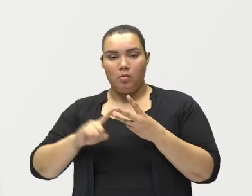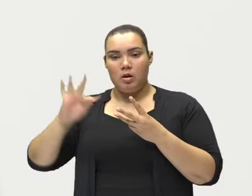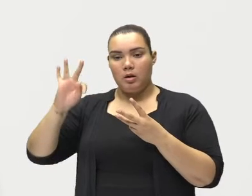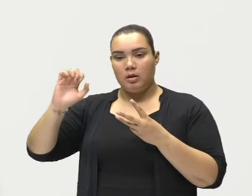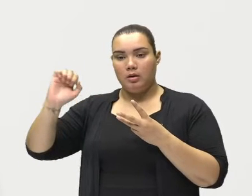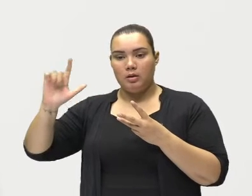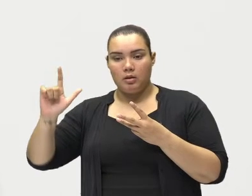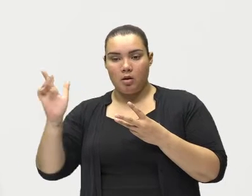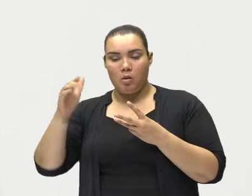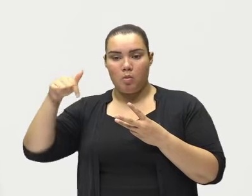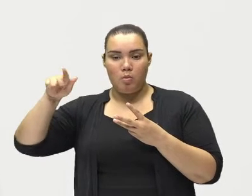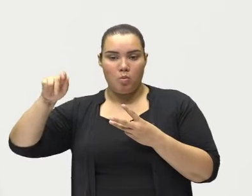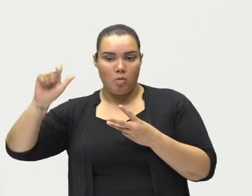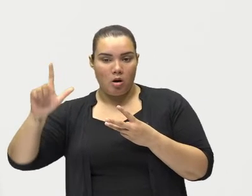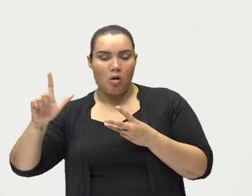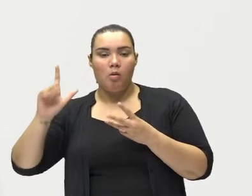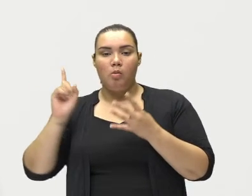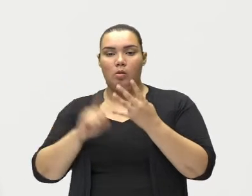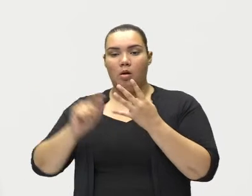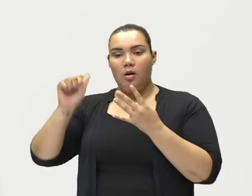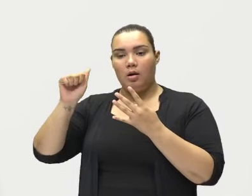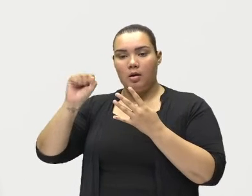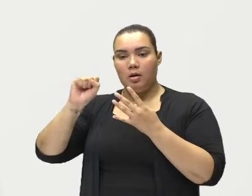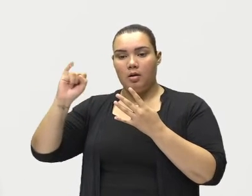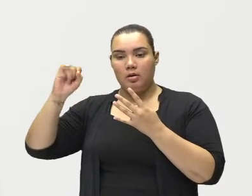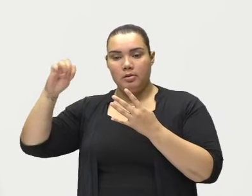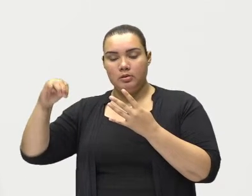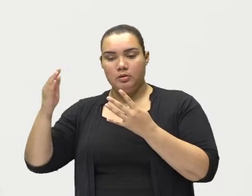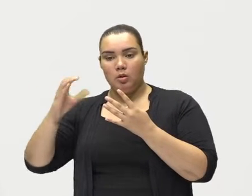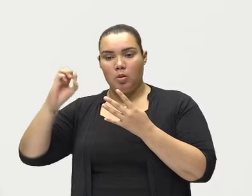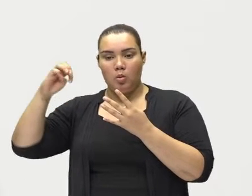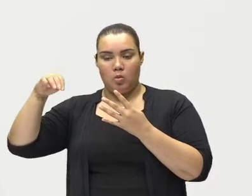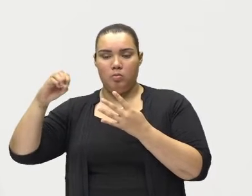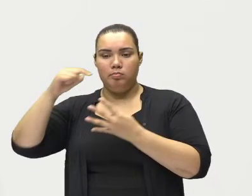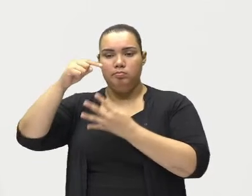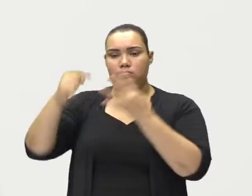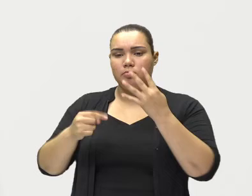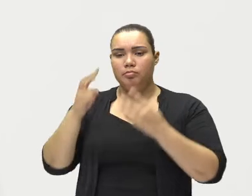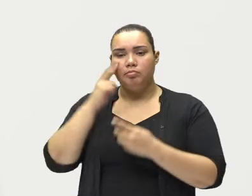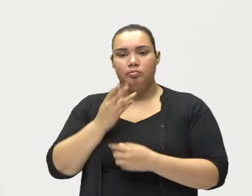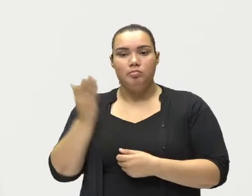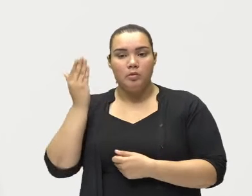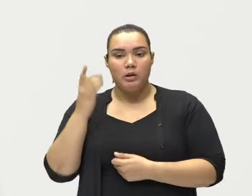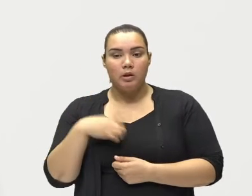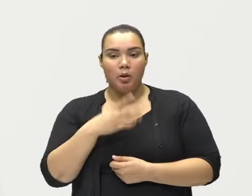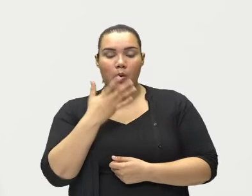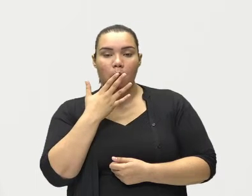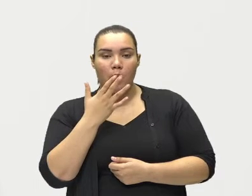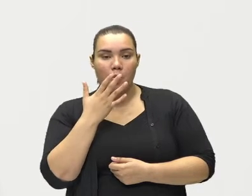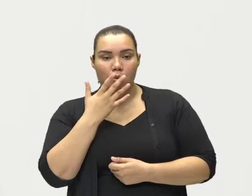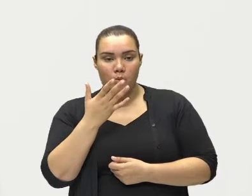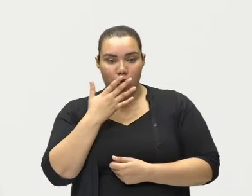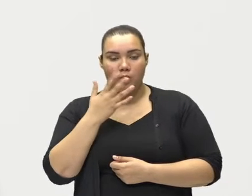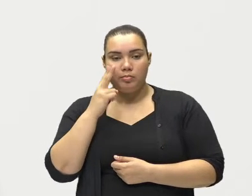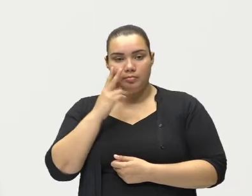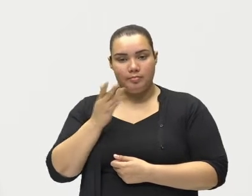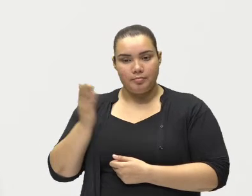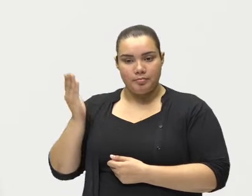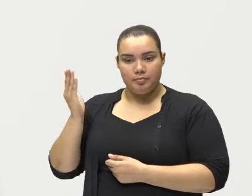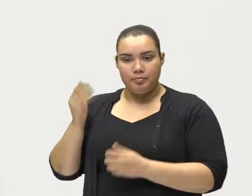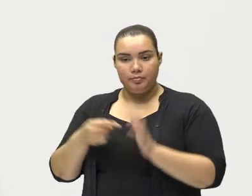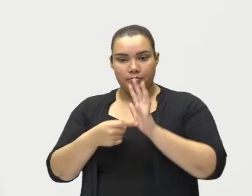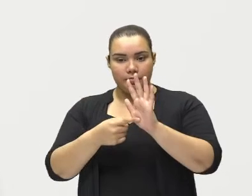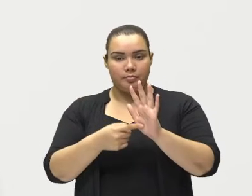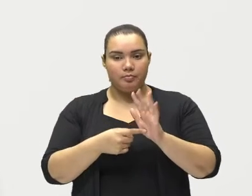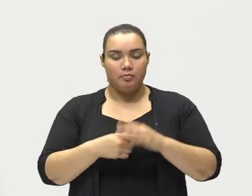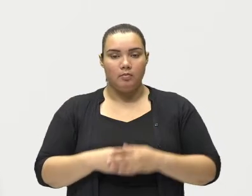como. Todos eles, todas essas conjunções, todos esses conectivos aí, né, essas locuções conjuntivas,